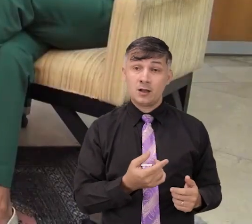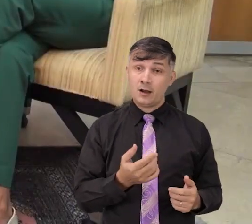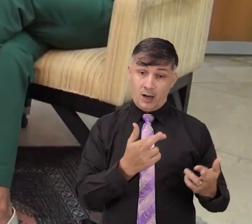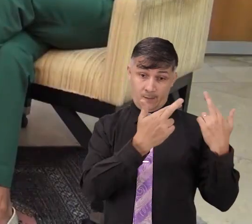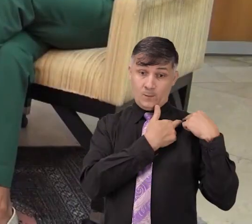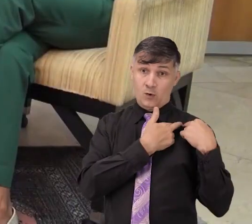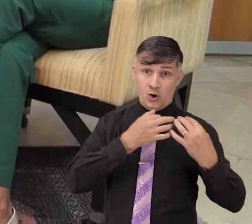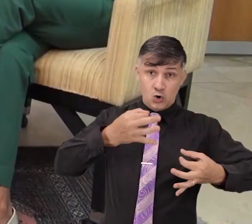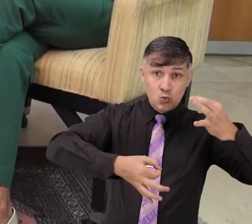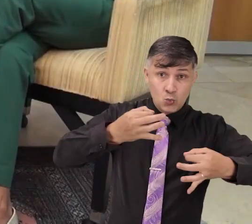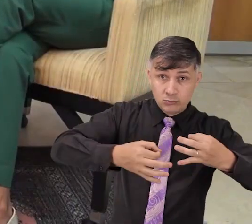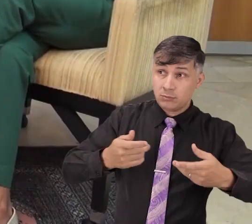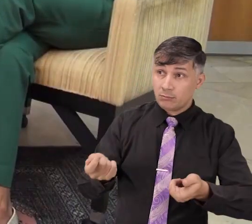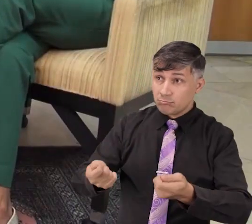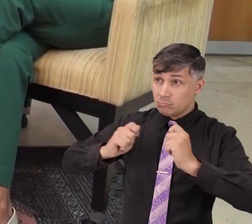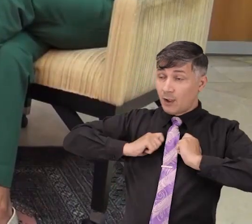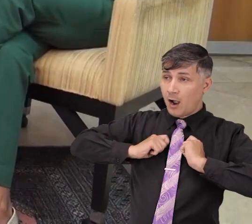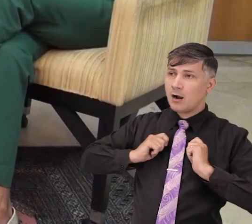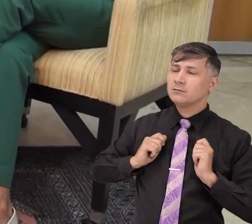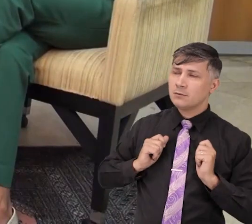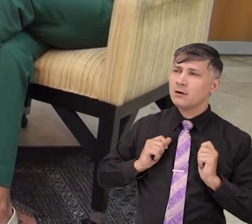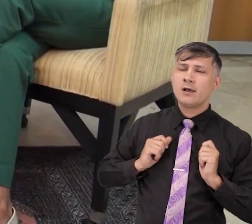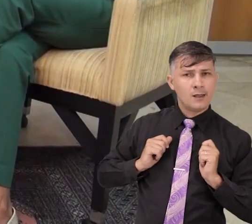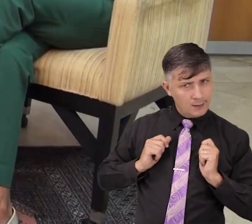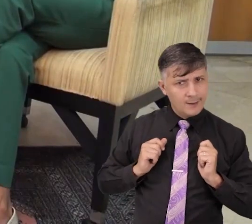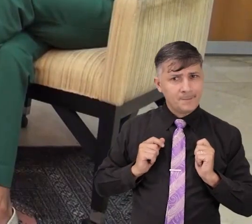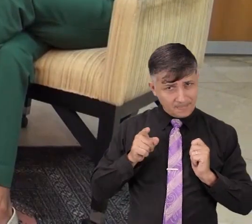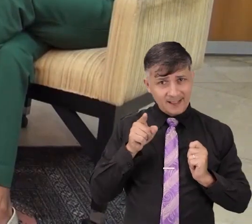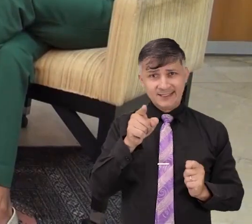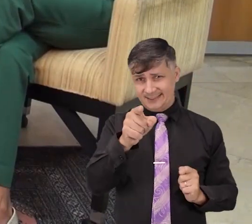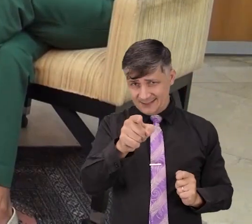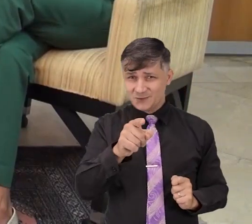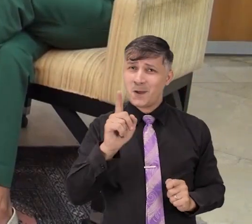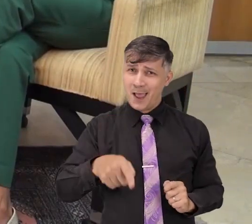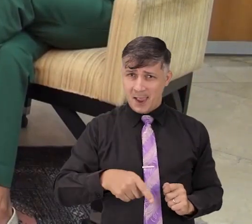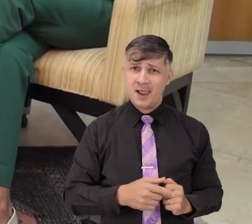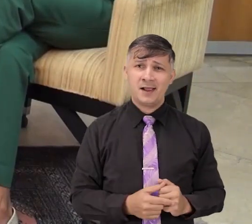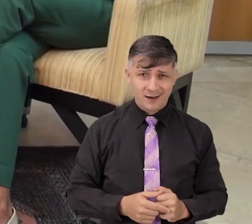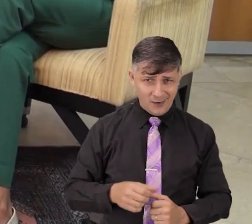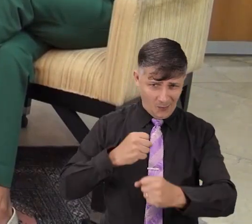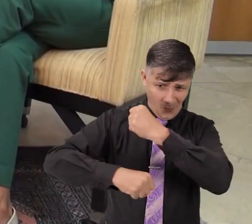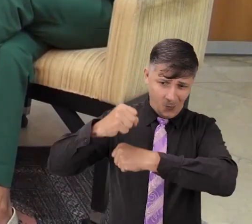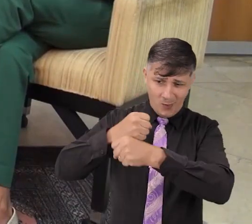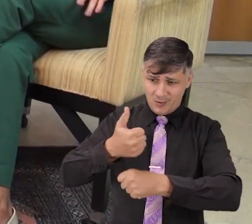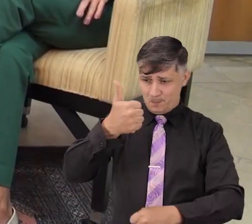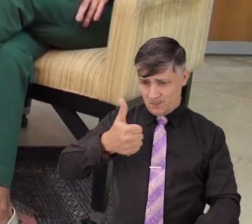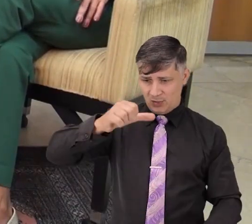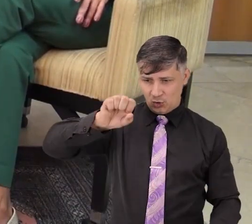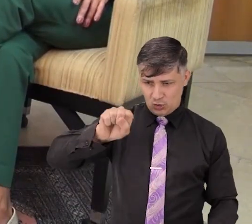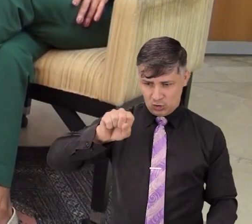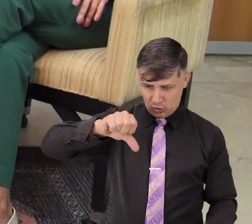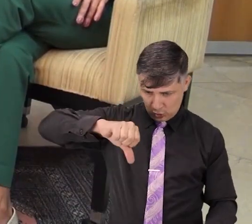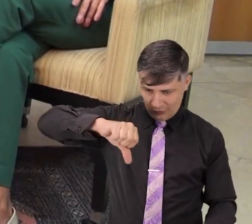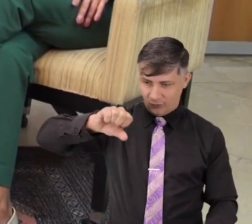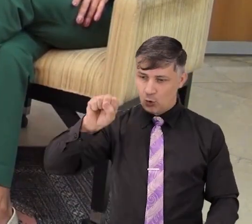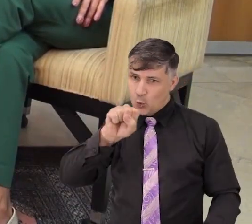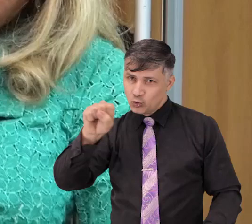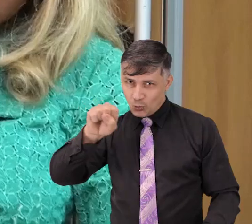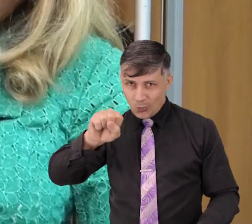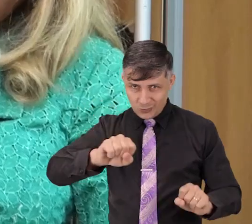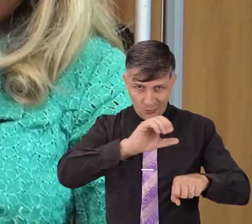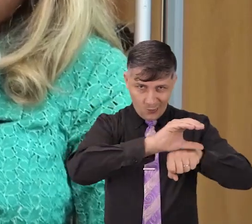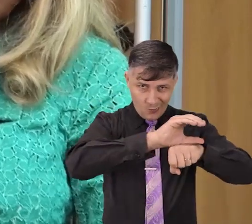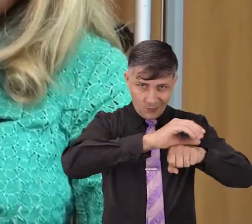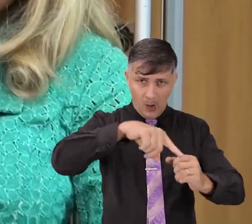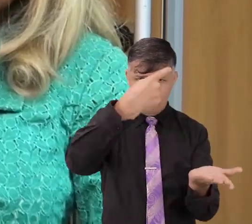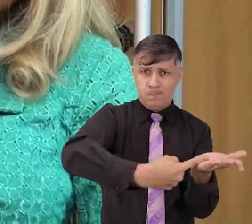que nós... esse foi o pacto. Claro, né? Foi o claro. Pacto firmado em 88. Mas para que nós